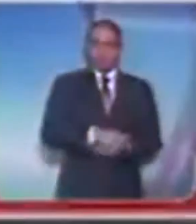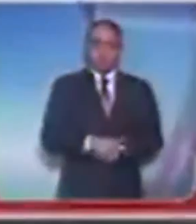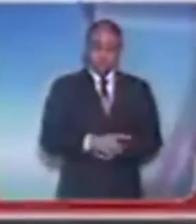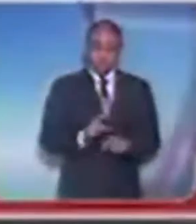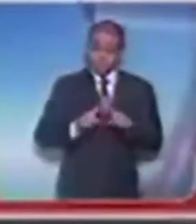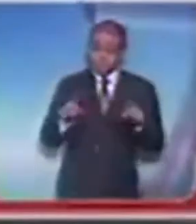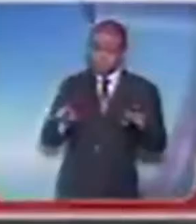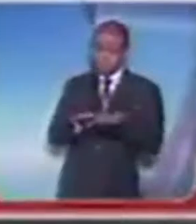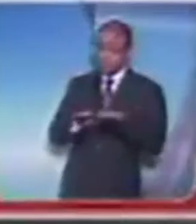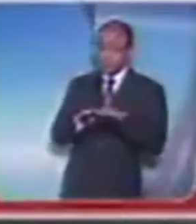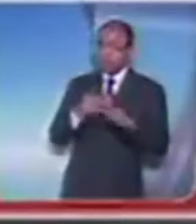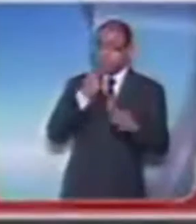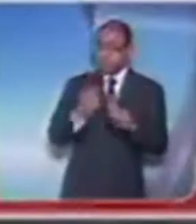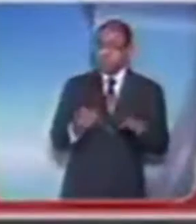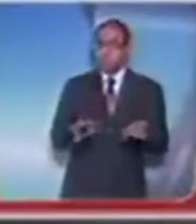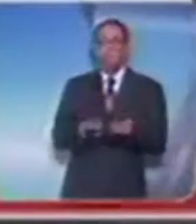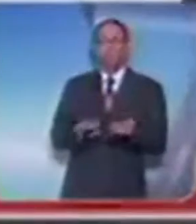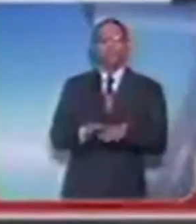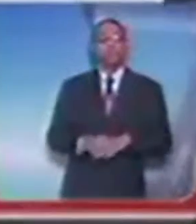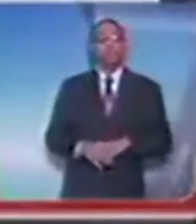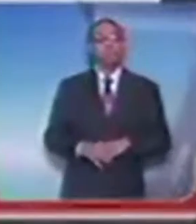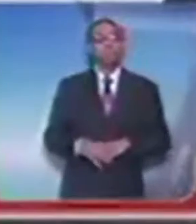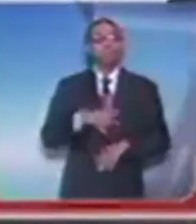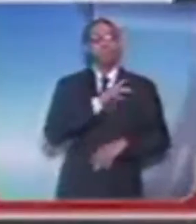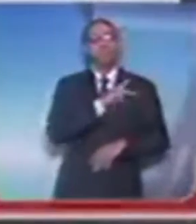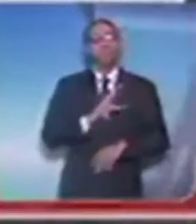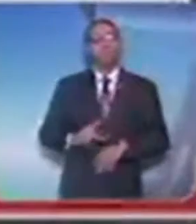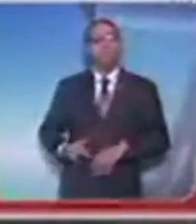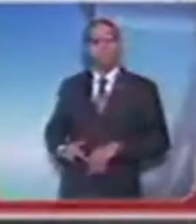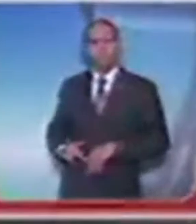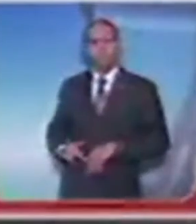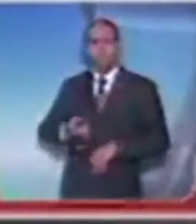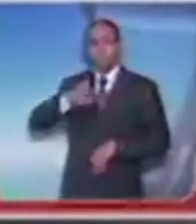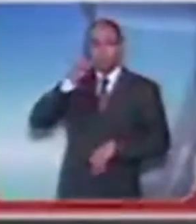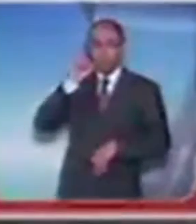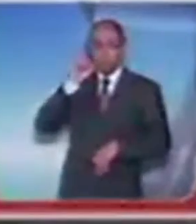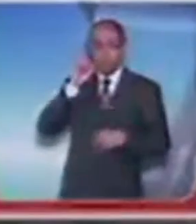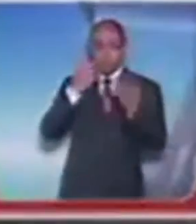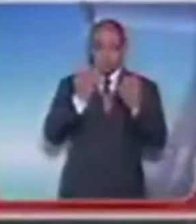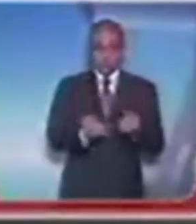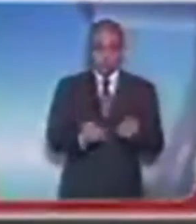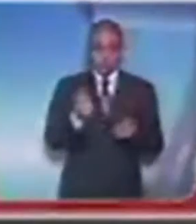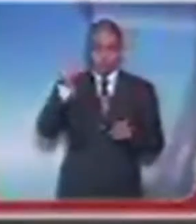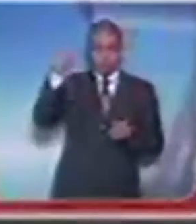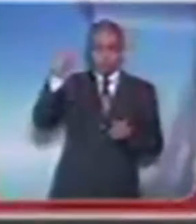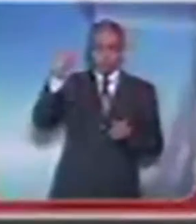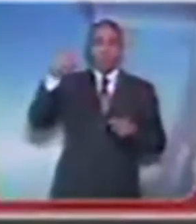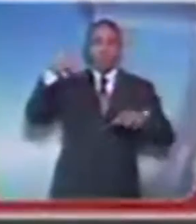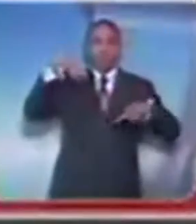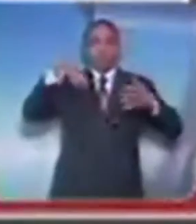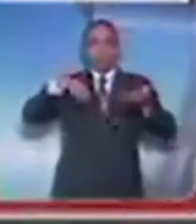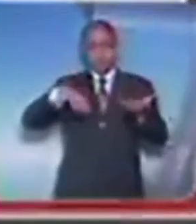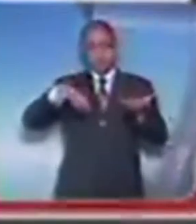Mas eu queria também registrar aqui, senhor presidente, que ontem foi aprovado na Câmara dos Deputados, em